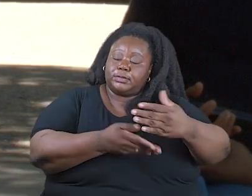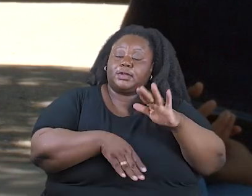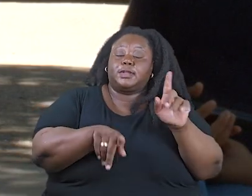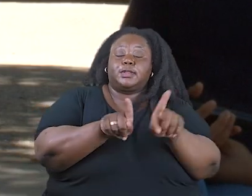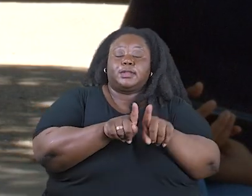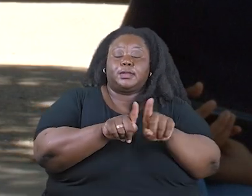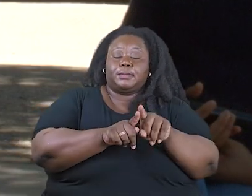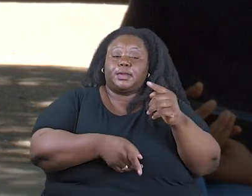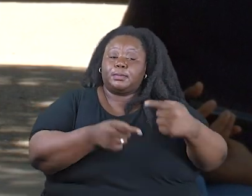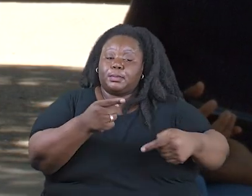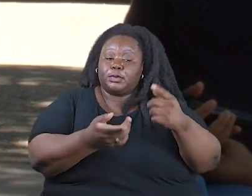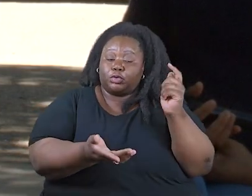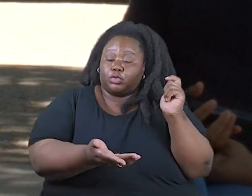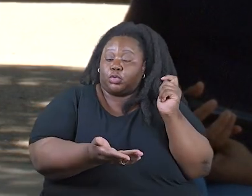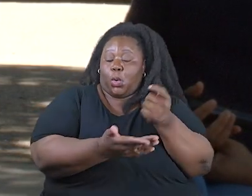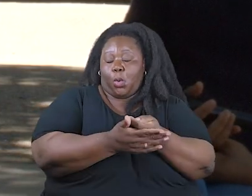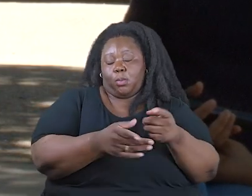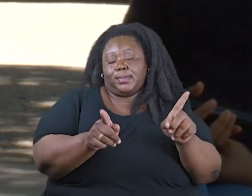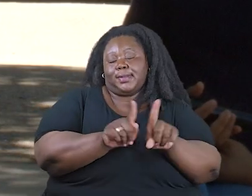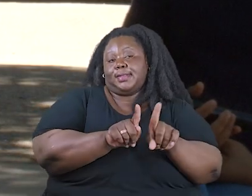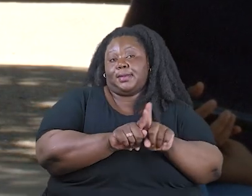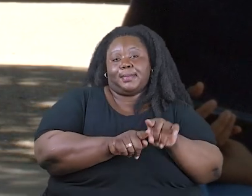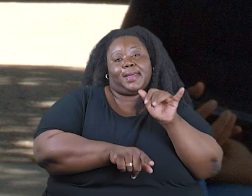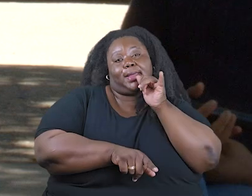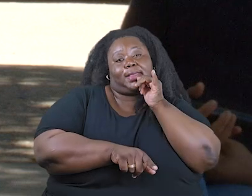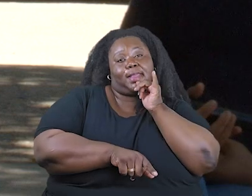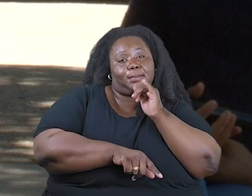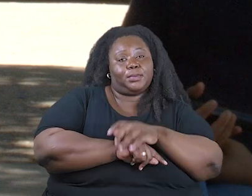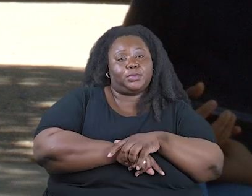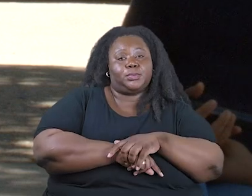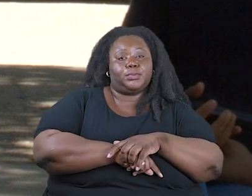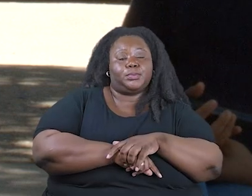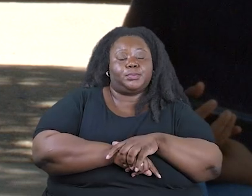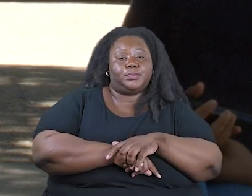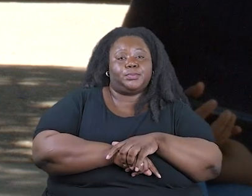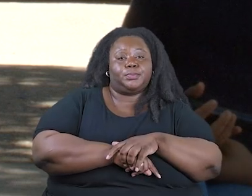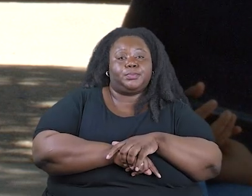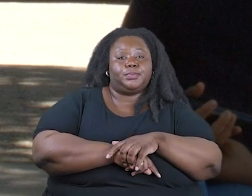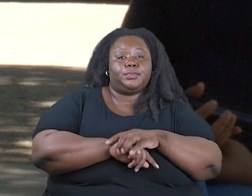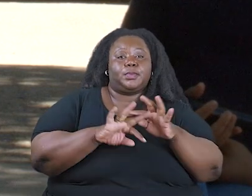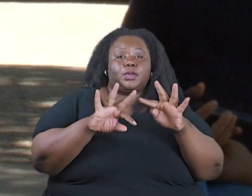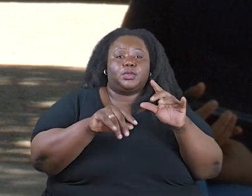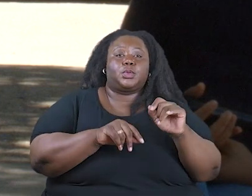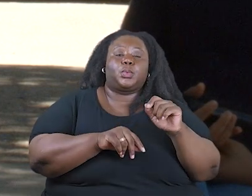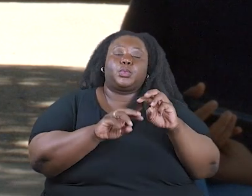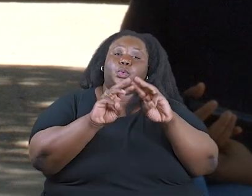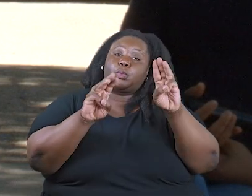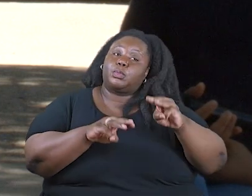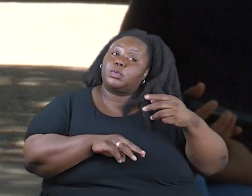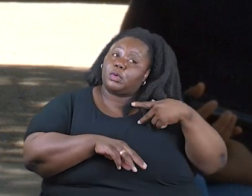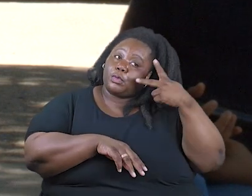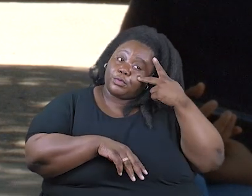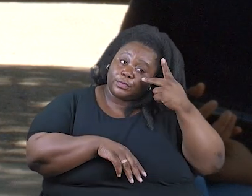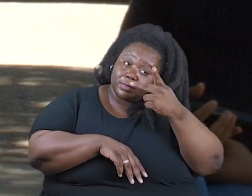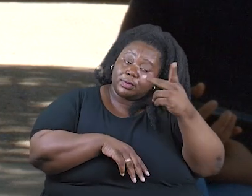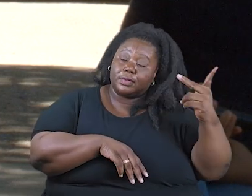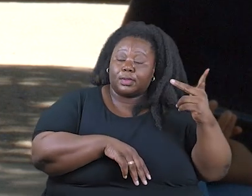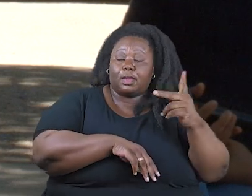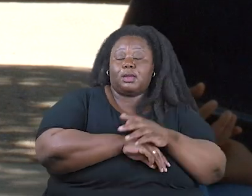e uma política de aquisição. Então, por exemplo, todos os museus que eu fui